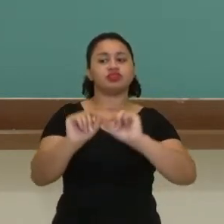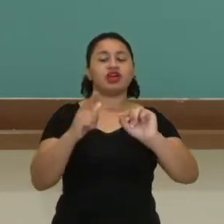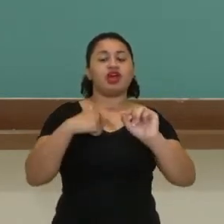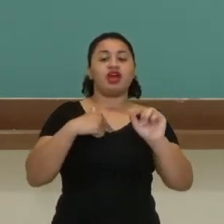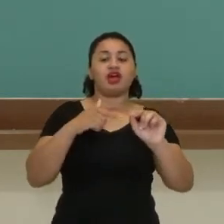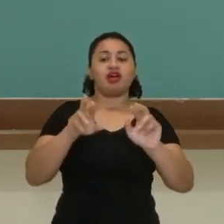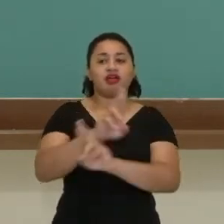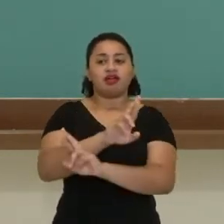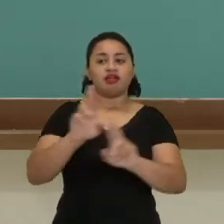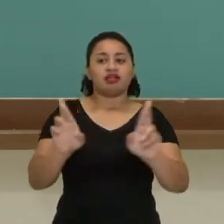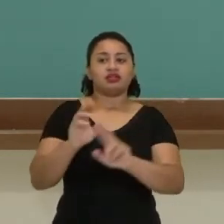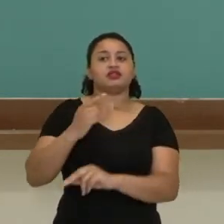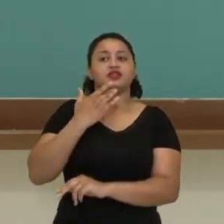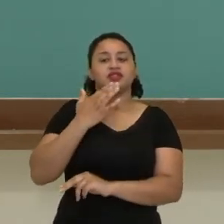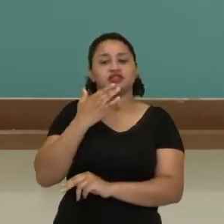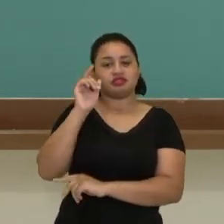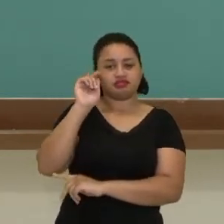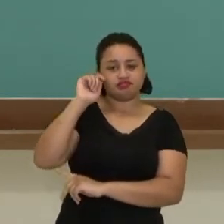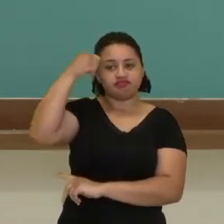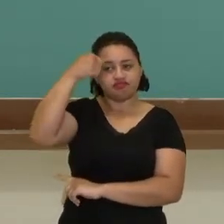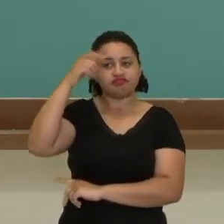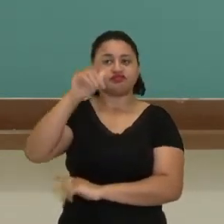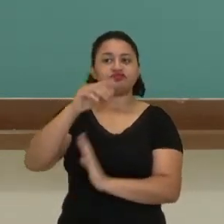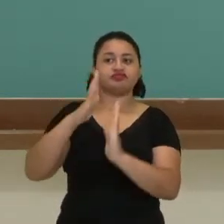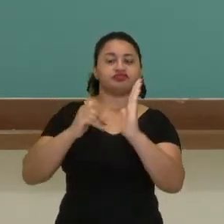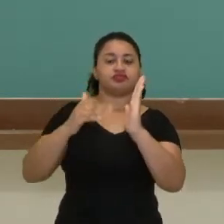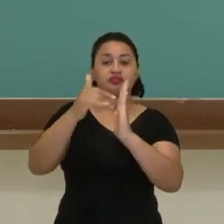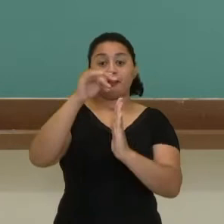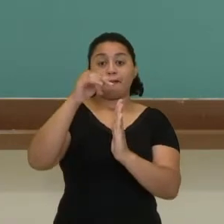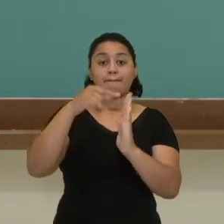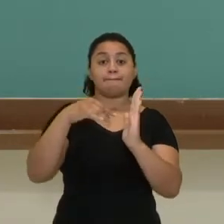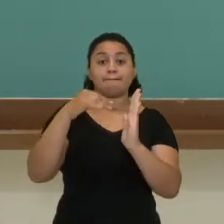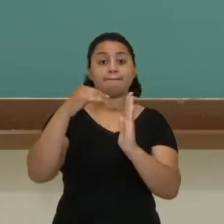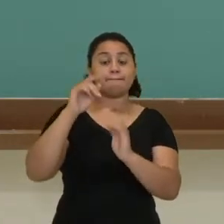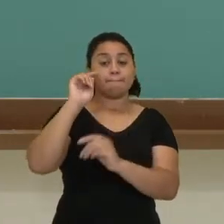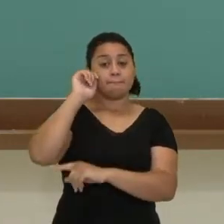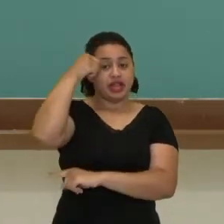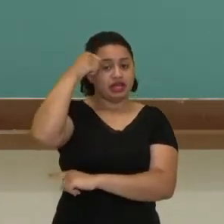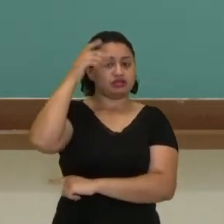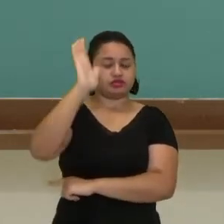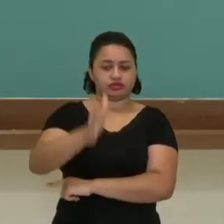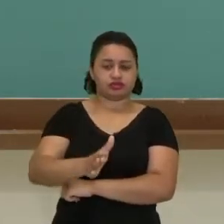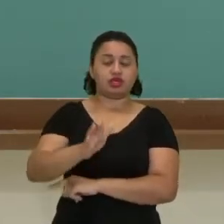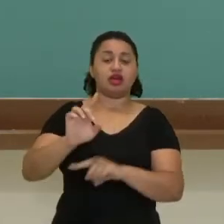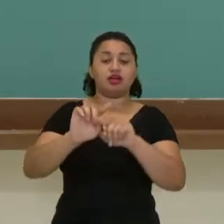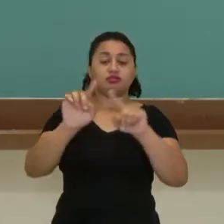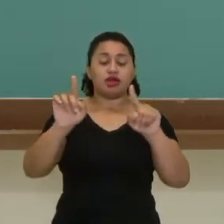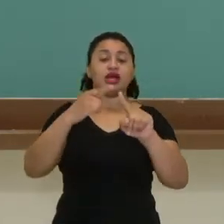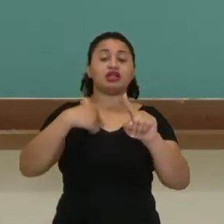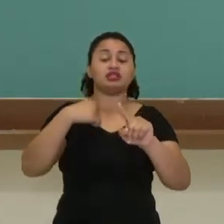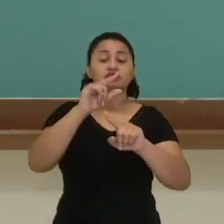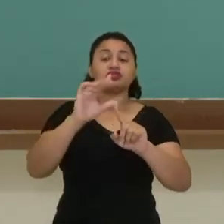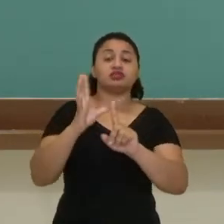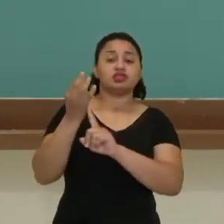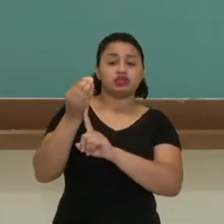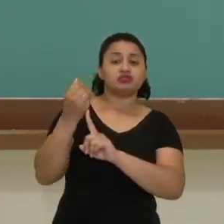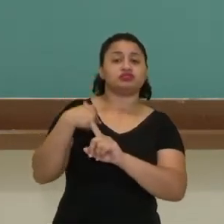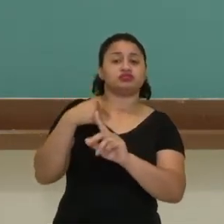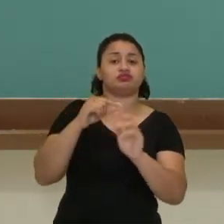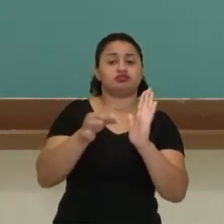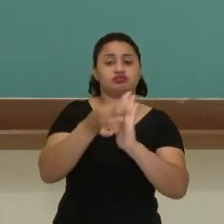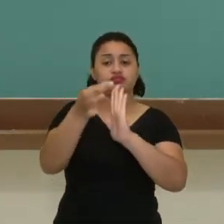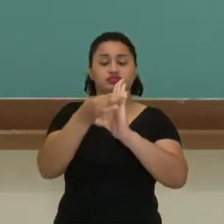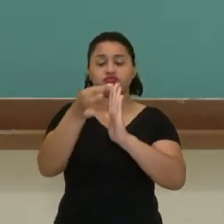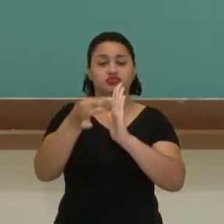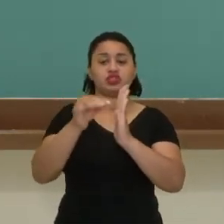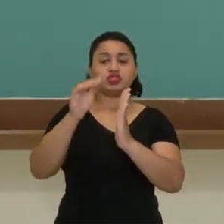sombra à cor preta, né? E já vai pintando o preto logo direto. Os artistas impressionistas aboliram a cor preta da sua